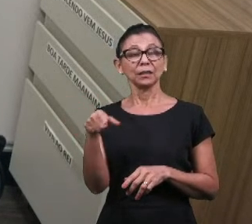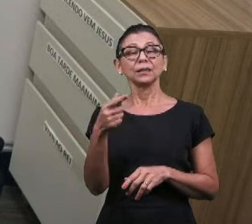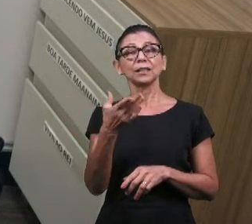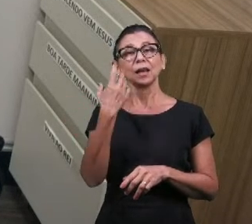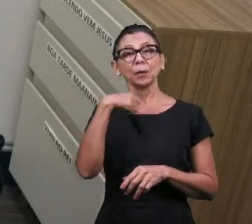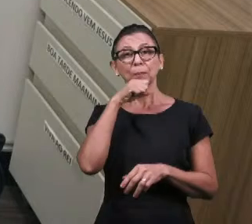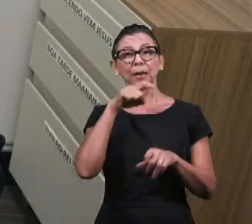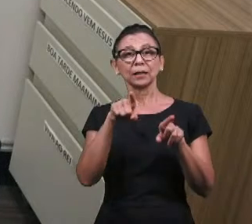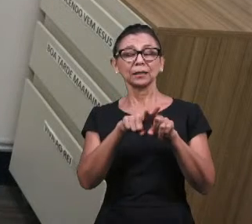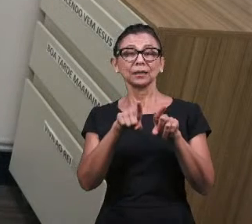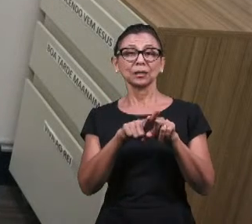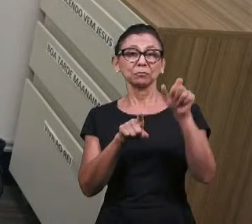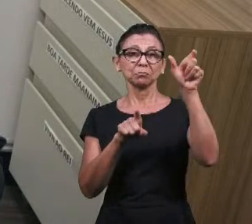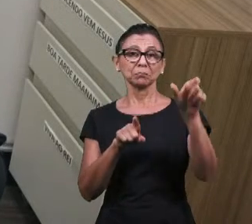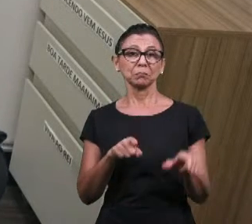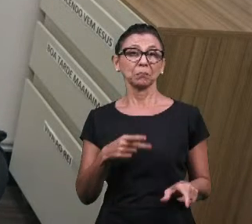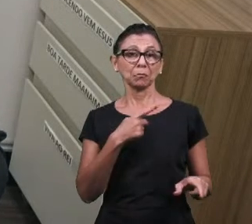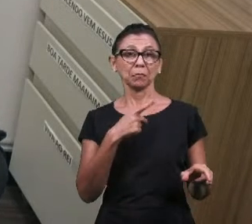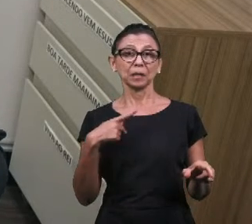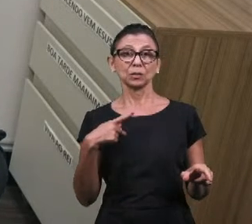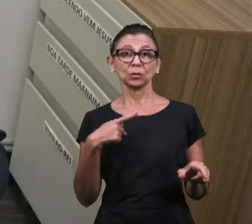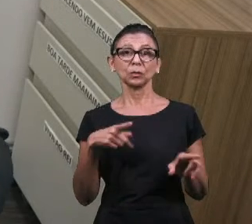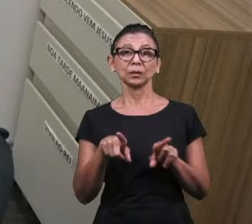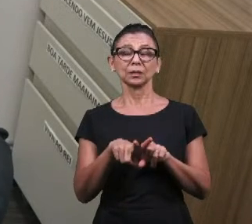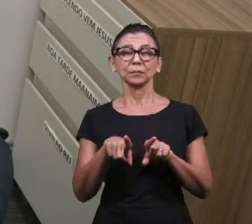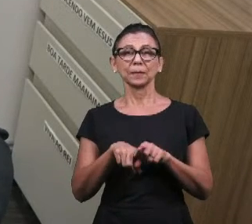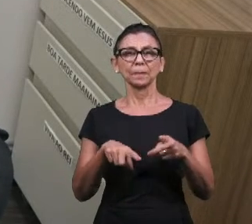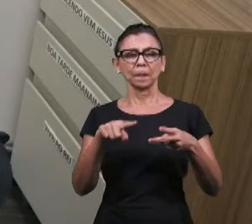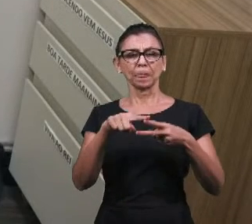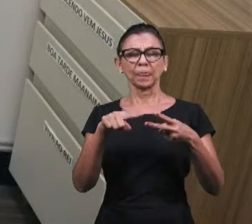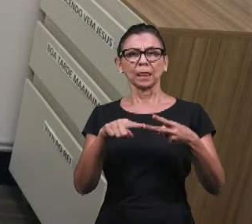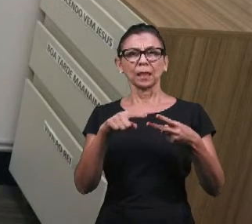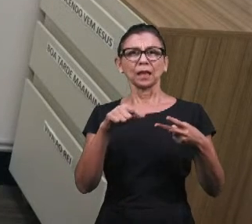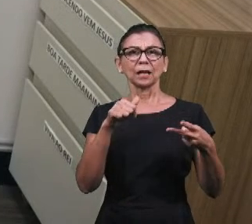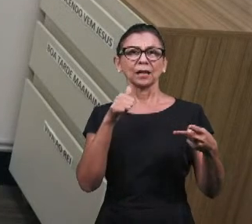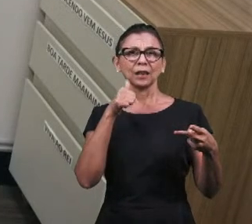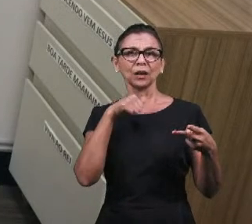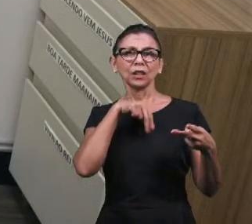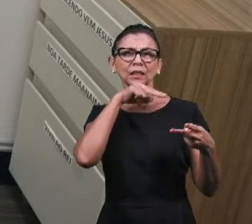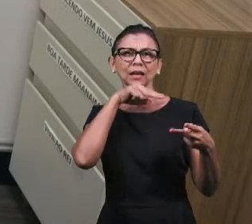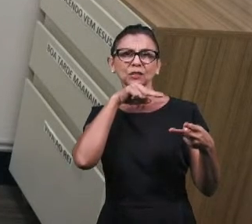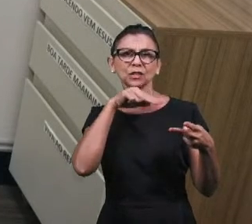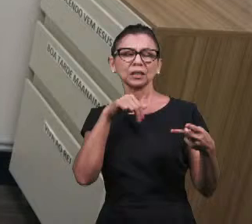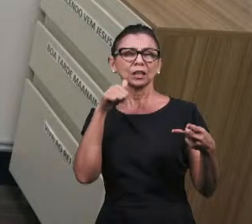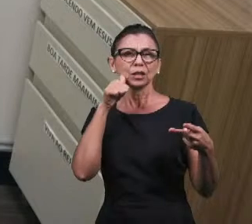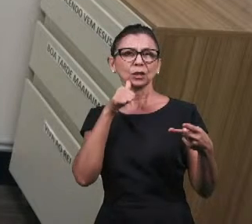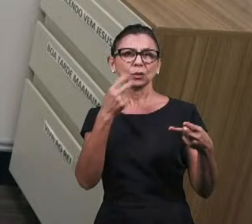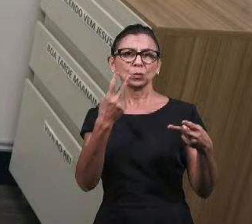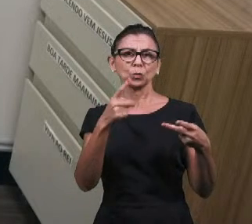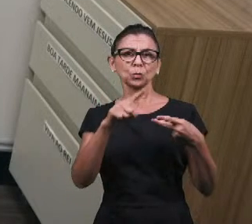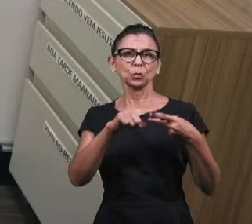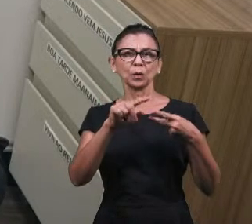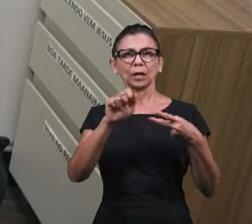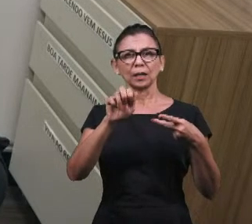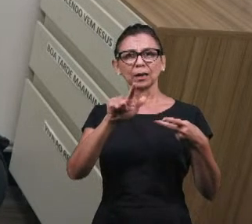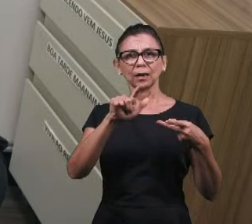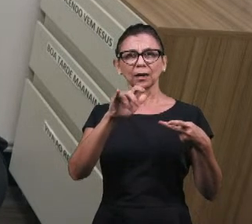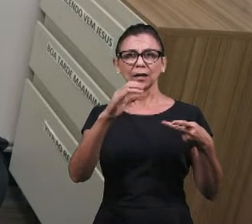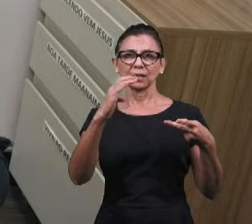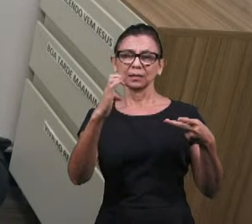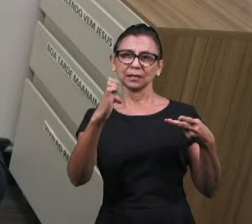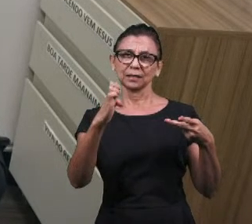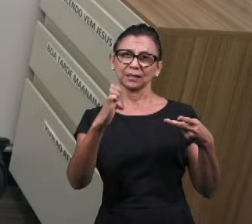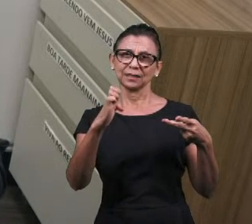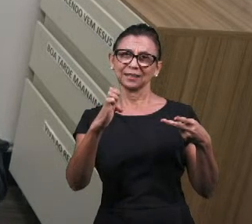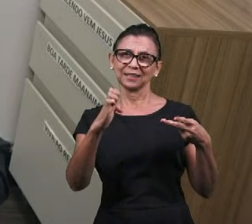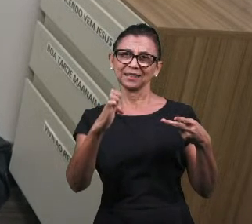da Rebeca e também da Hannah. E já é vovô, né? Vovô. Tem a sua neta Alice e hoje